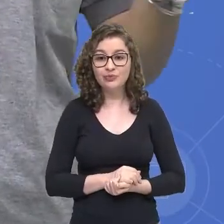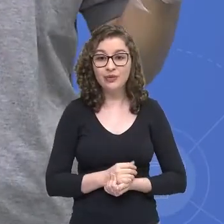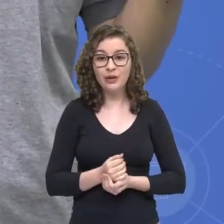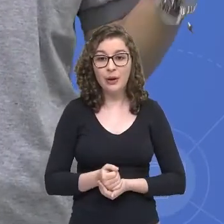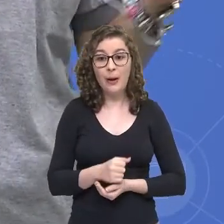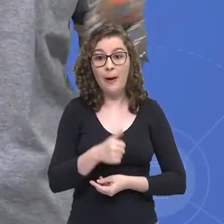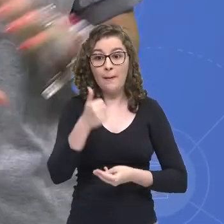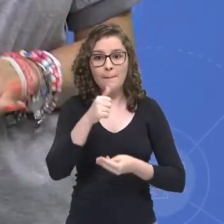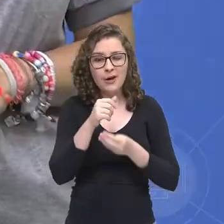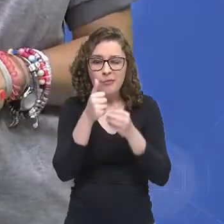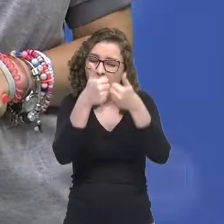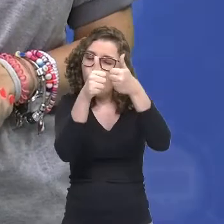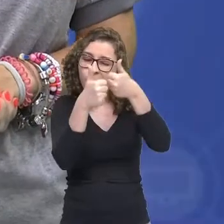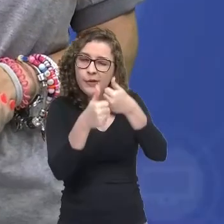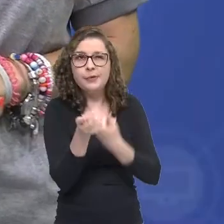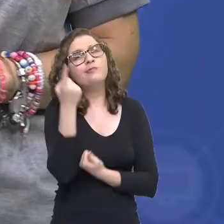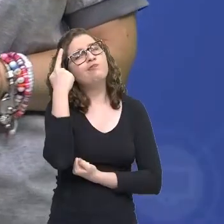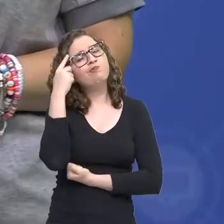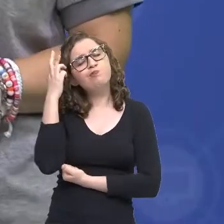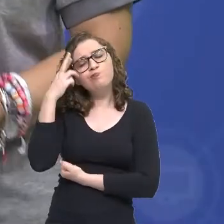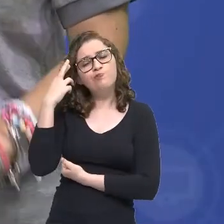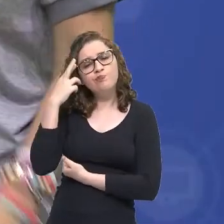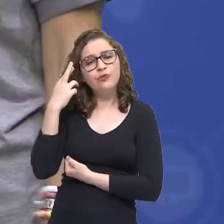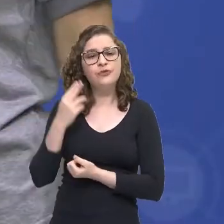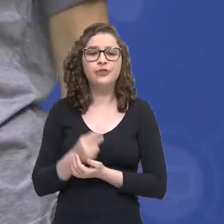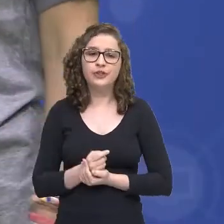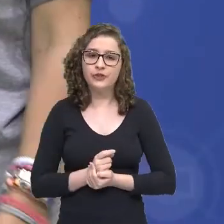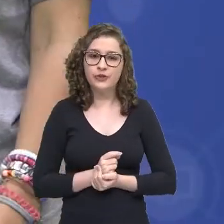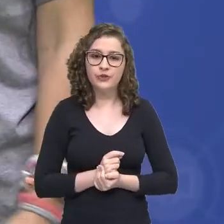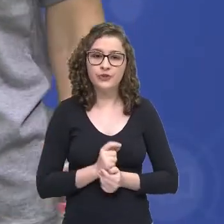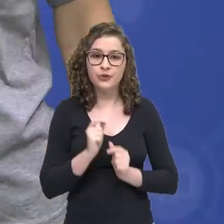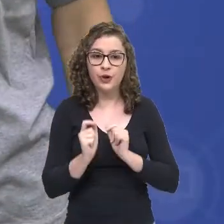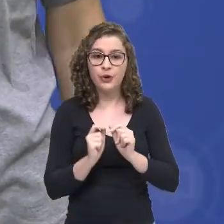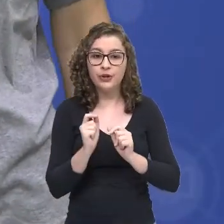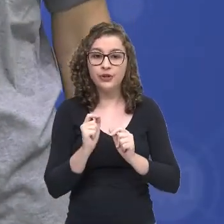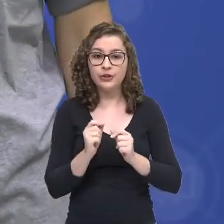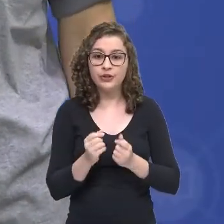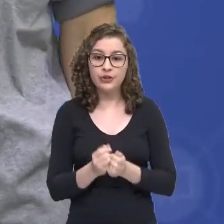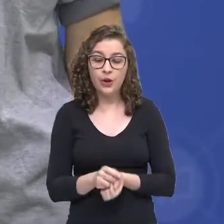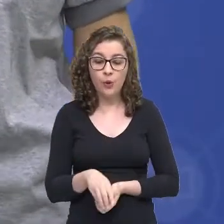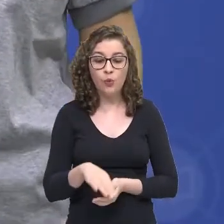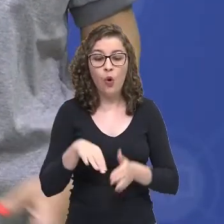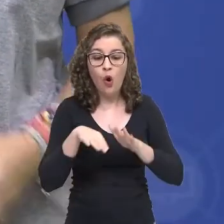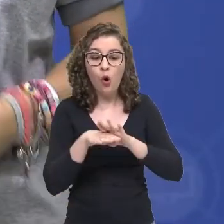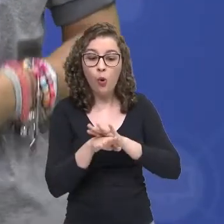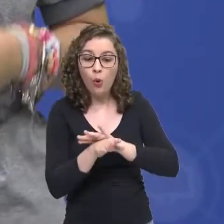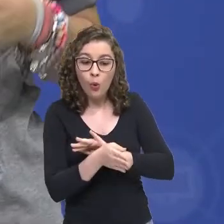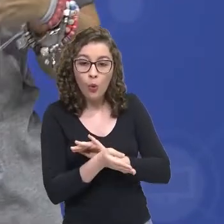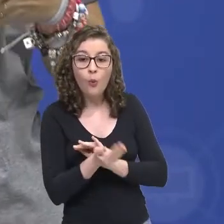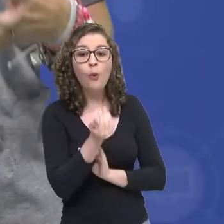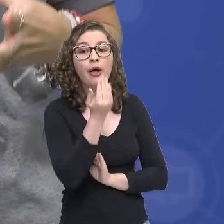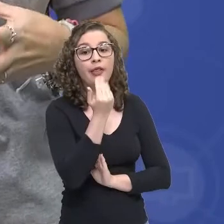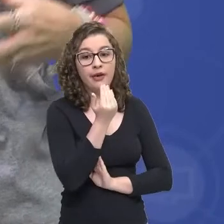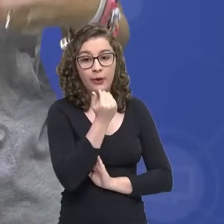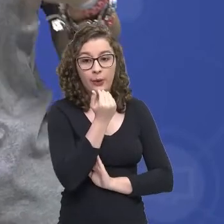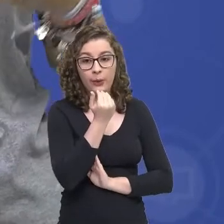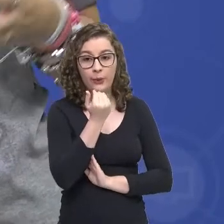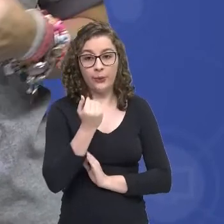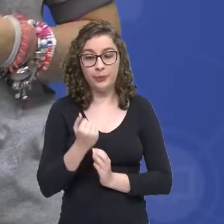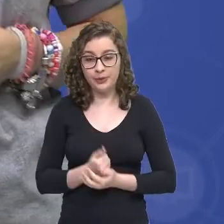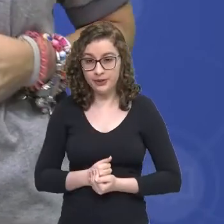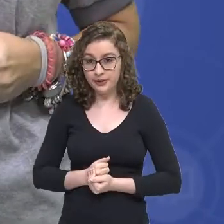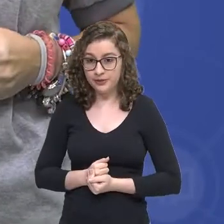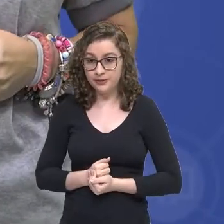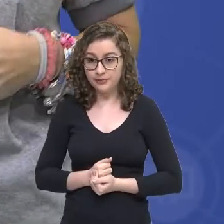primeira análise para a gente pensar um pouquinho mais sobre a questão da conservação dos alimentos. Como é que a gente, né, tem que ter